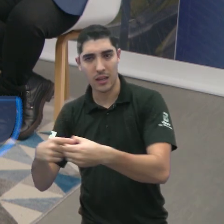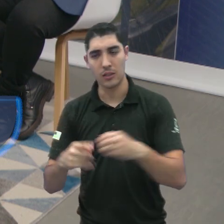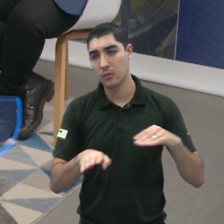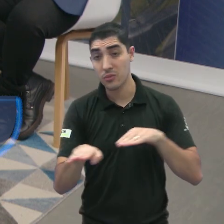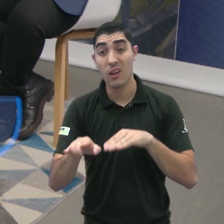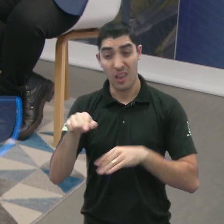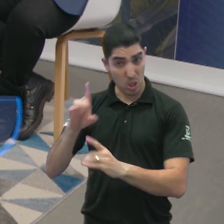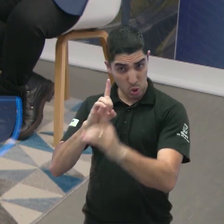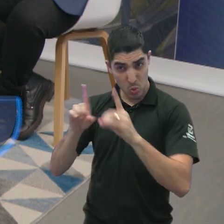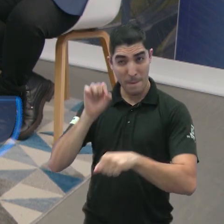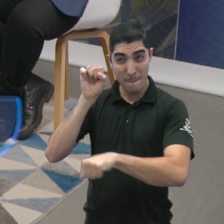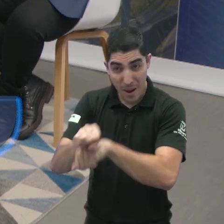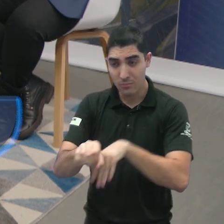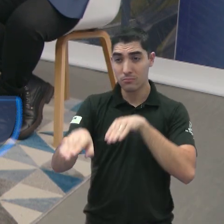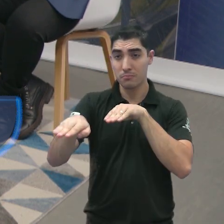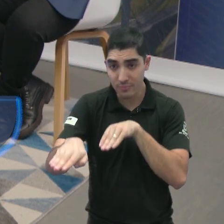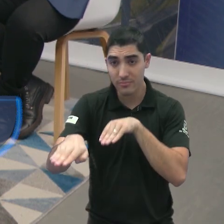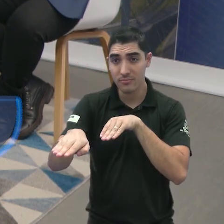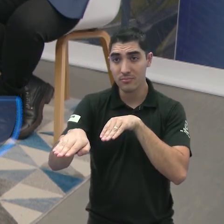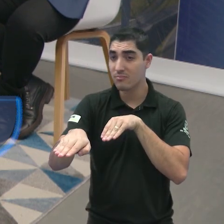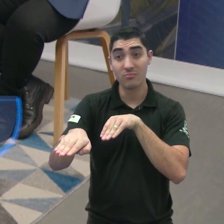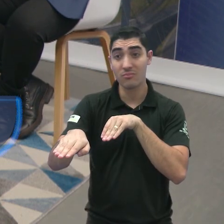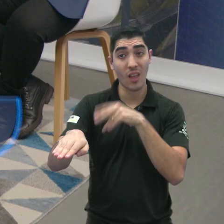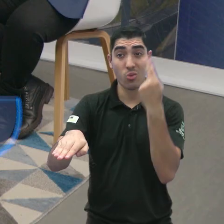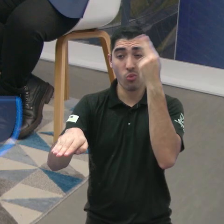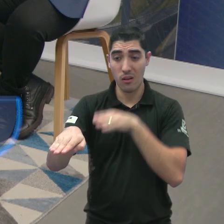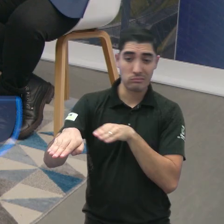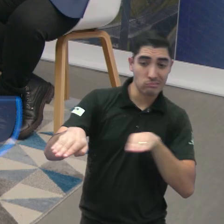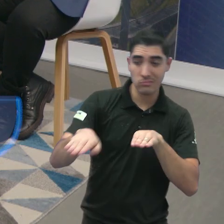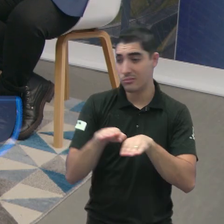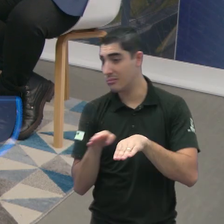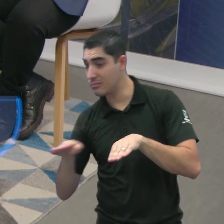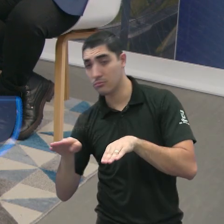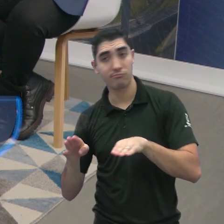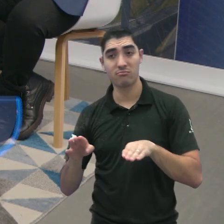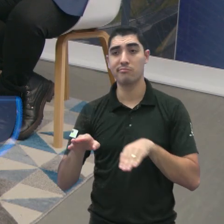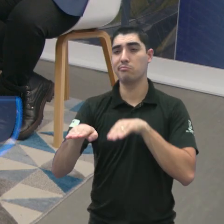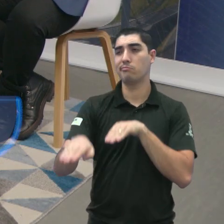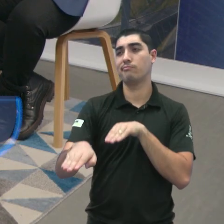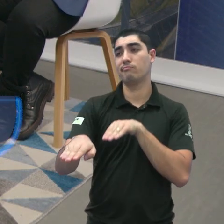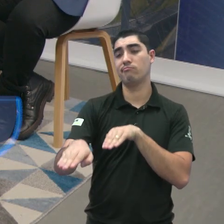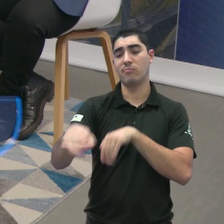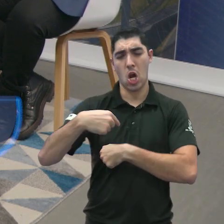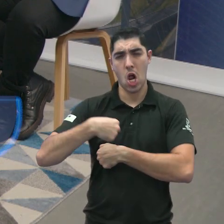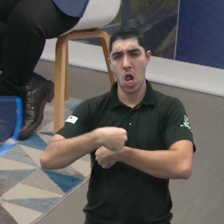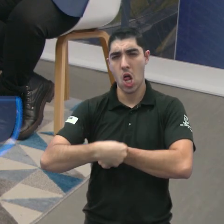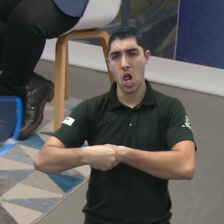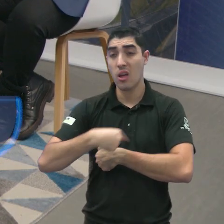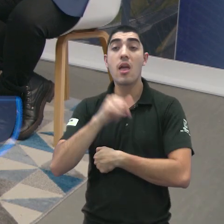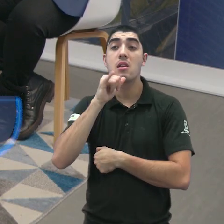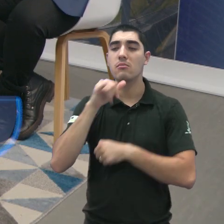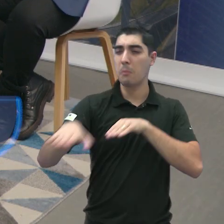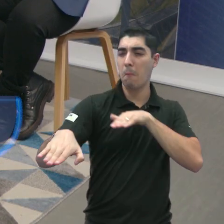Dutra para, por exemplo, parou, não dá para você sair, não tem saída, você fica preso horas e horas, se acontece algum